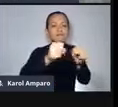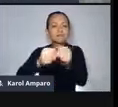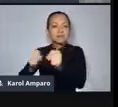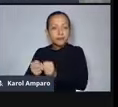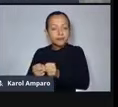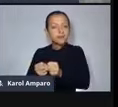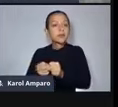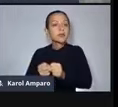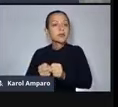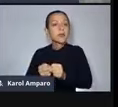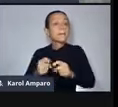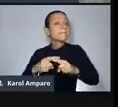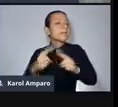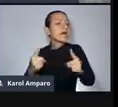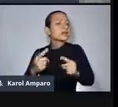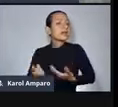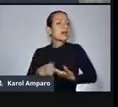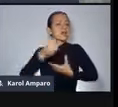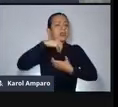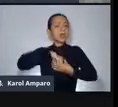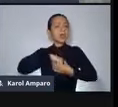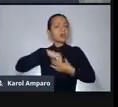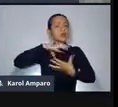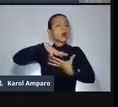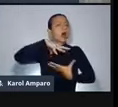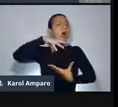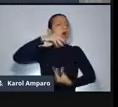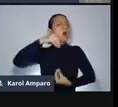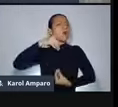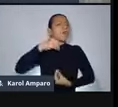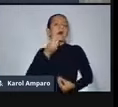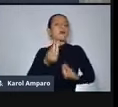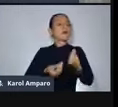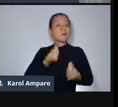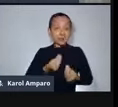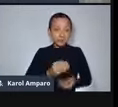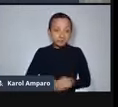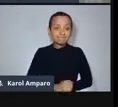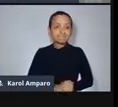Mas, e a minha alma combalida?